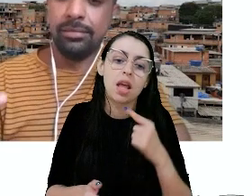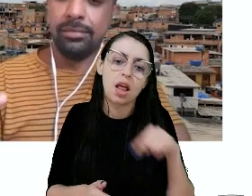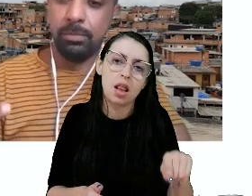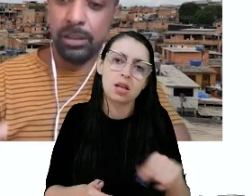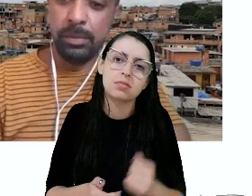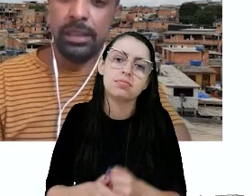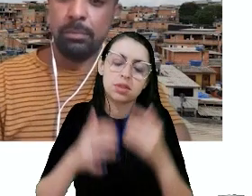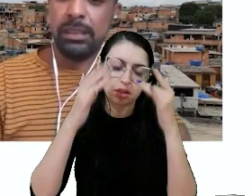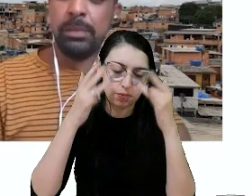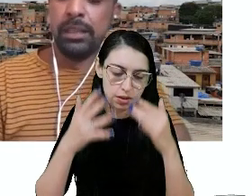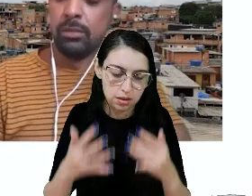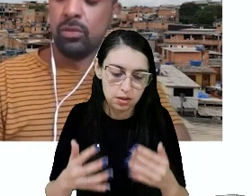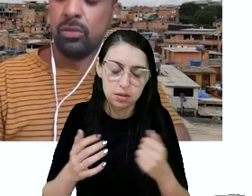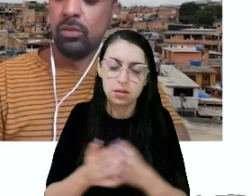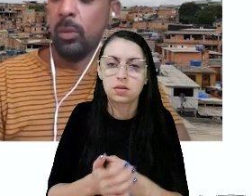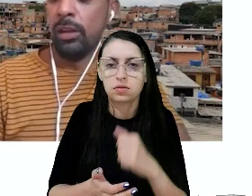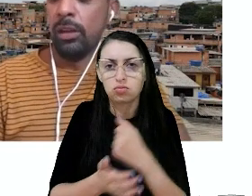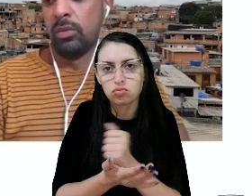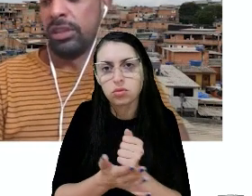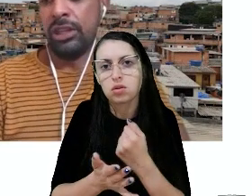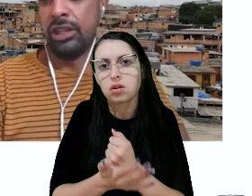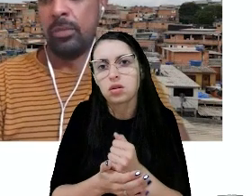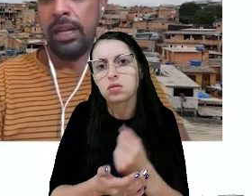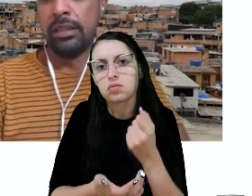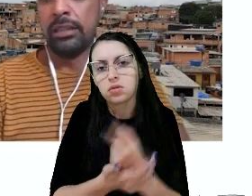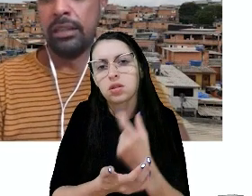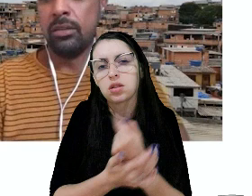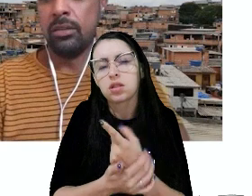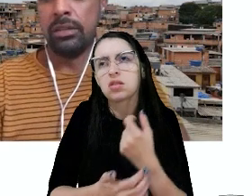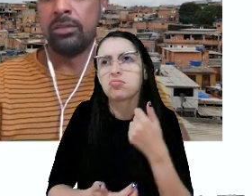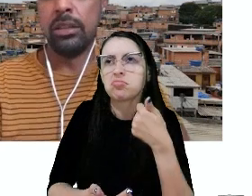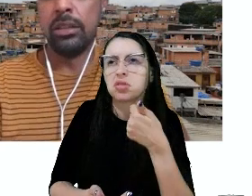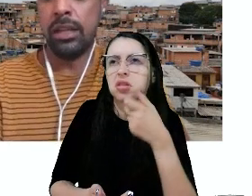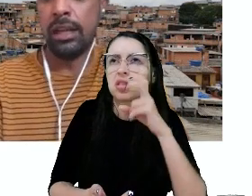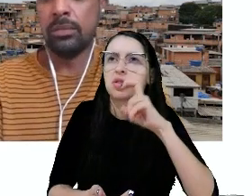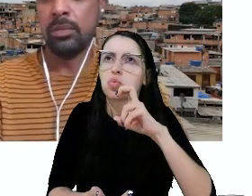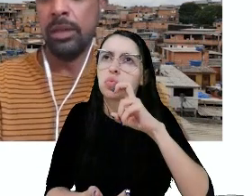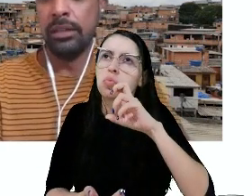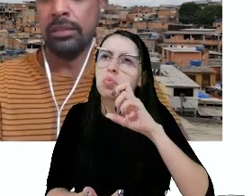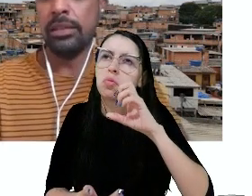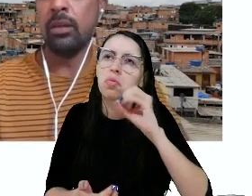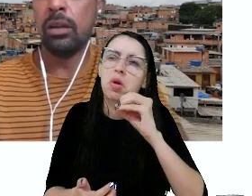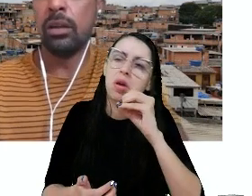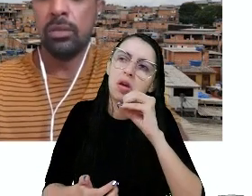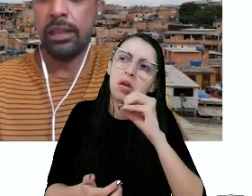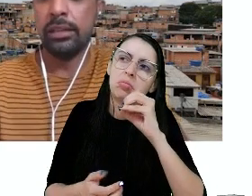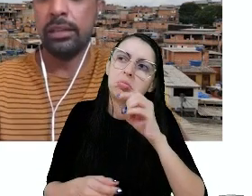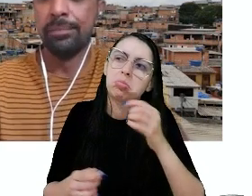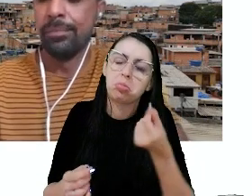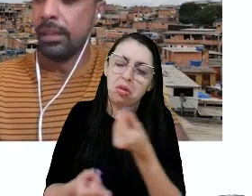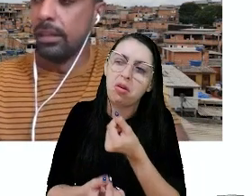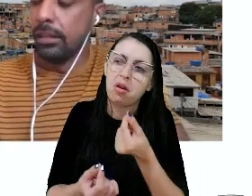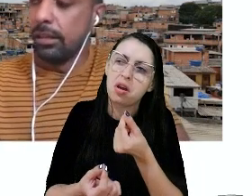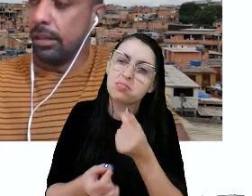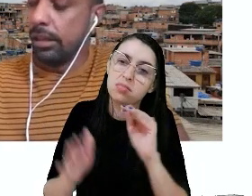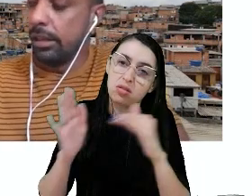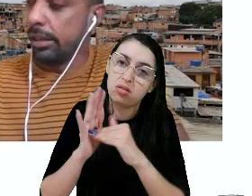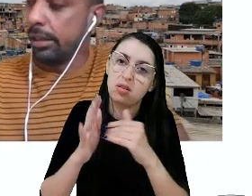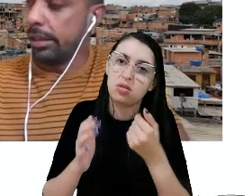E ela, despinicando o sururu, consegue gerar uma renda de 150 a 200 reais por mês, que é como ela